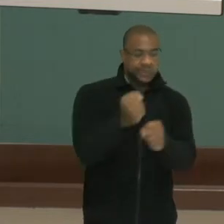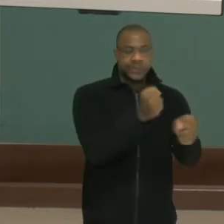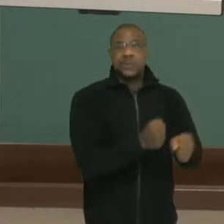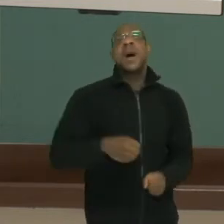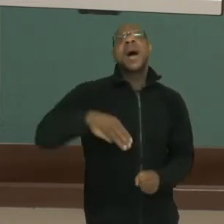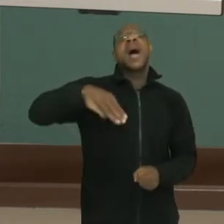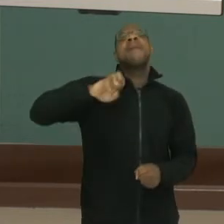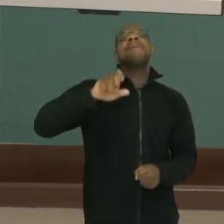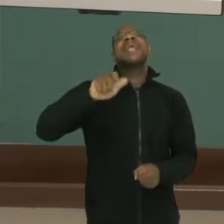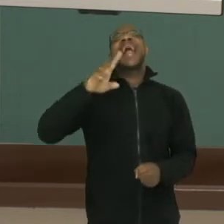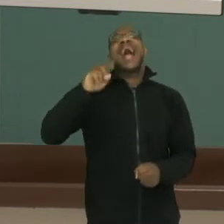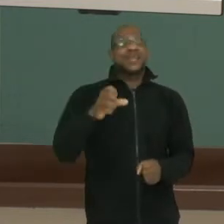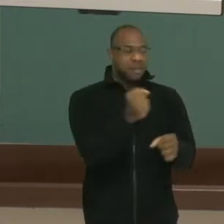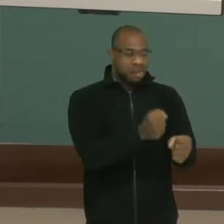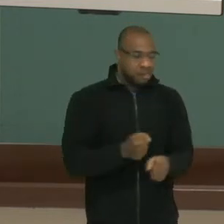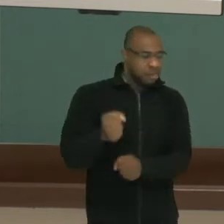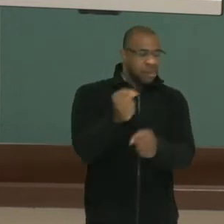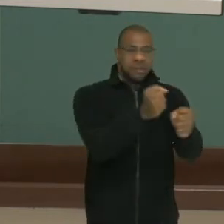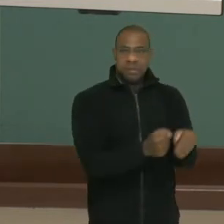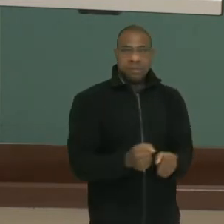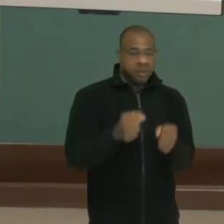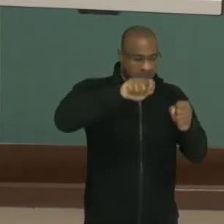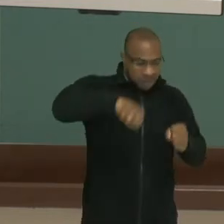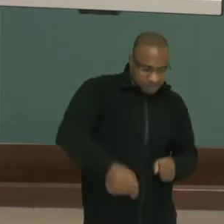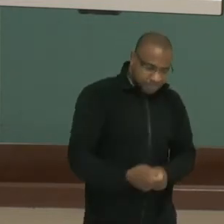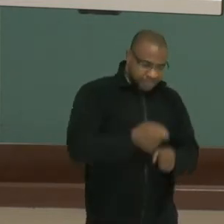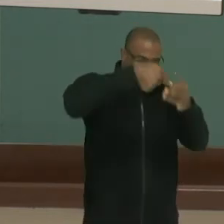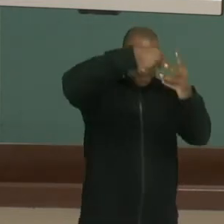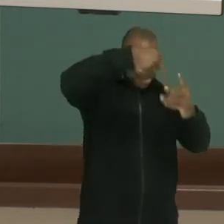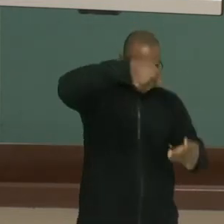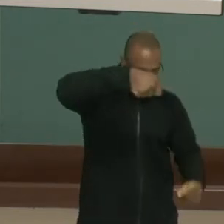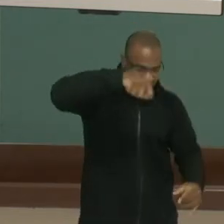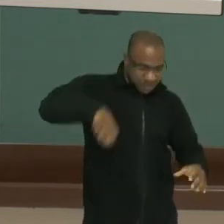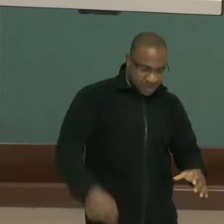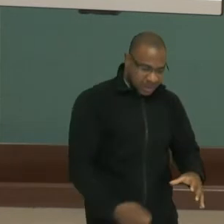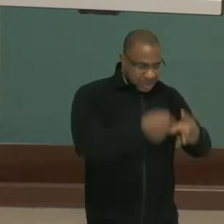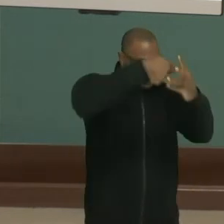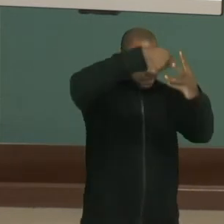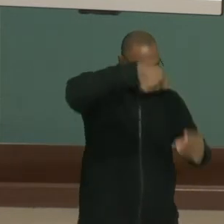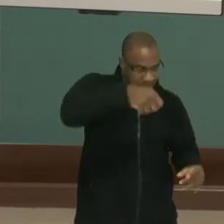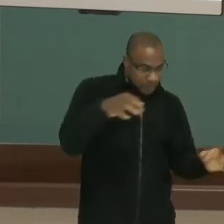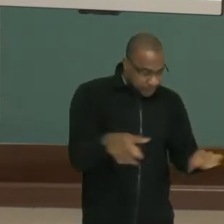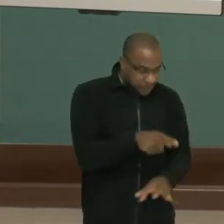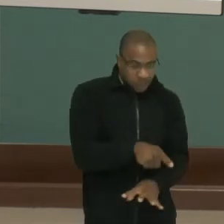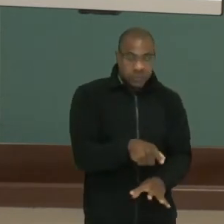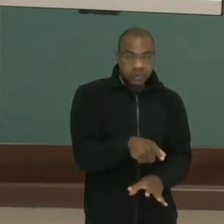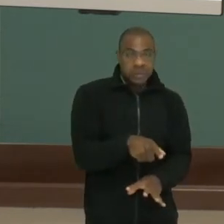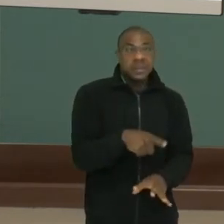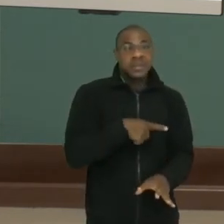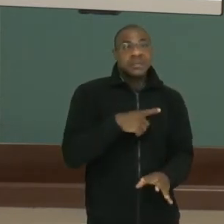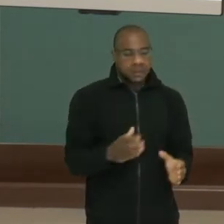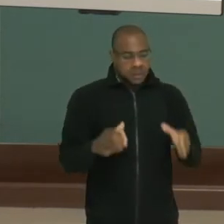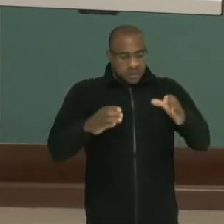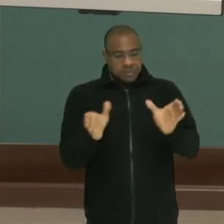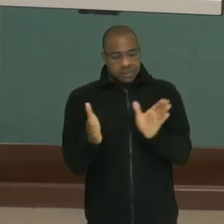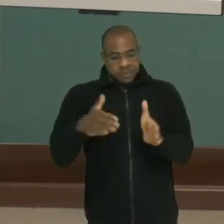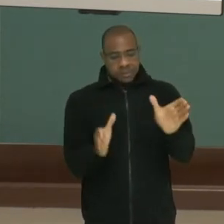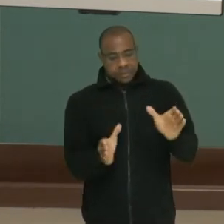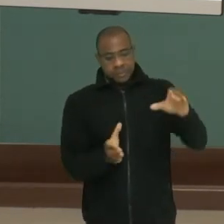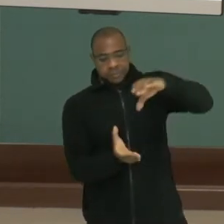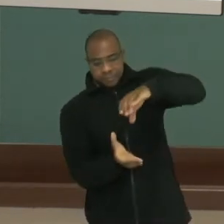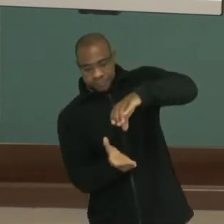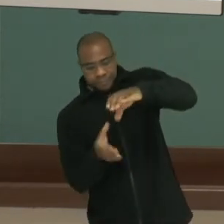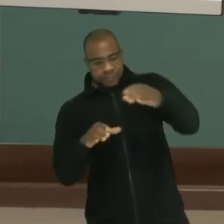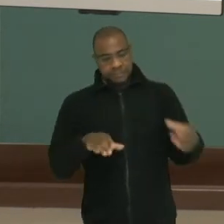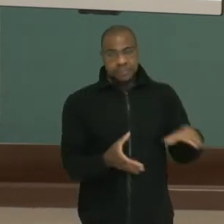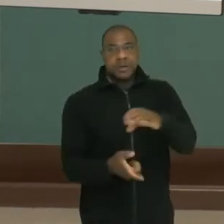né, um melaço que eles chamavam. Depois desse melaço estar pronto, era levado então para a casa de